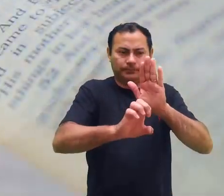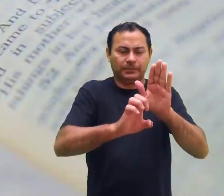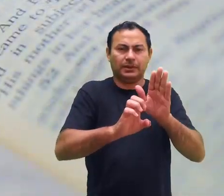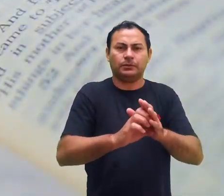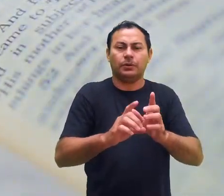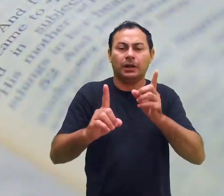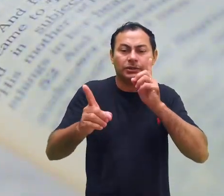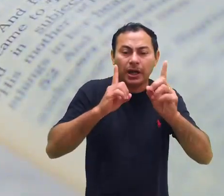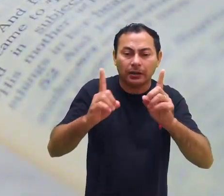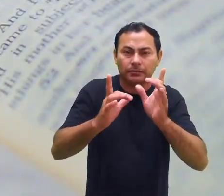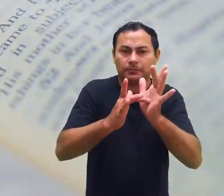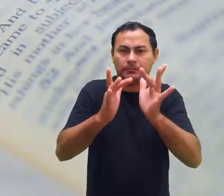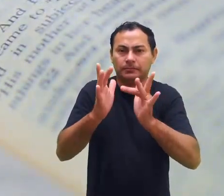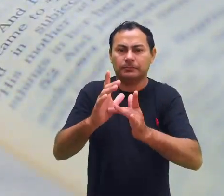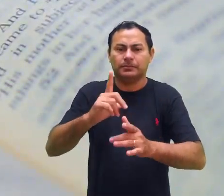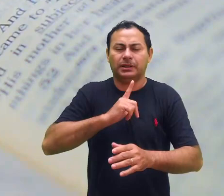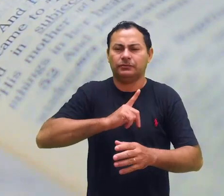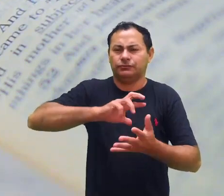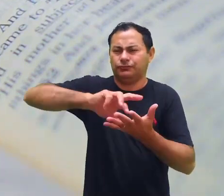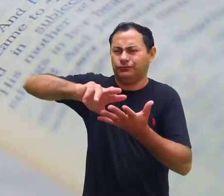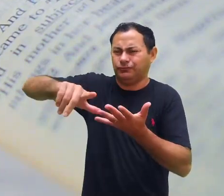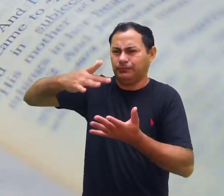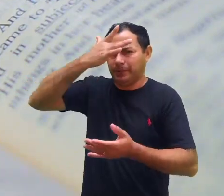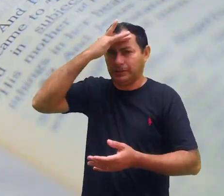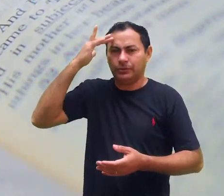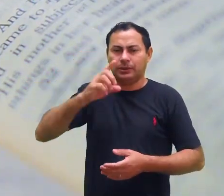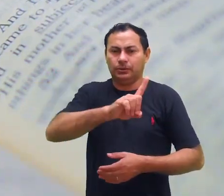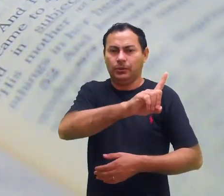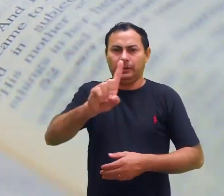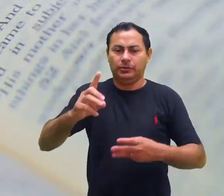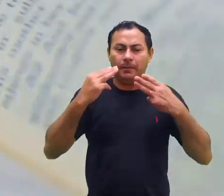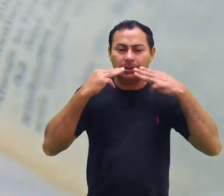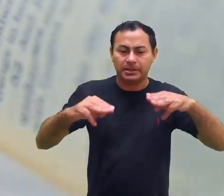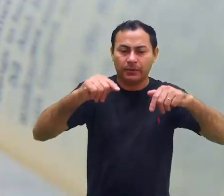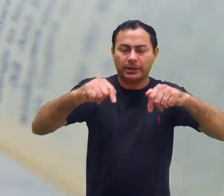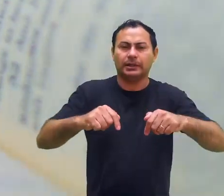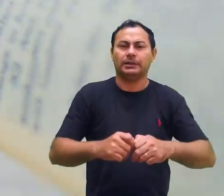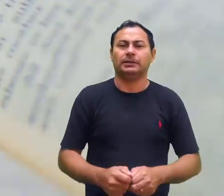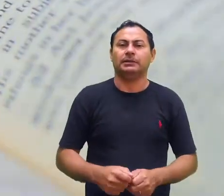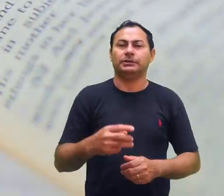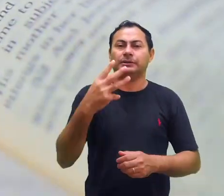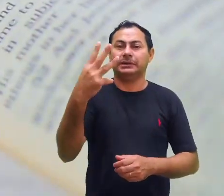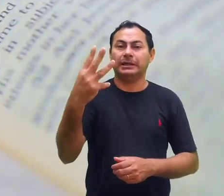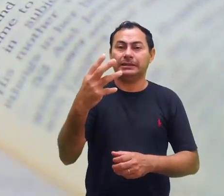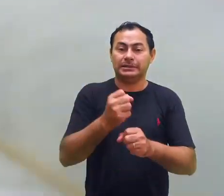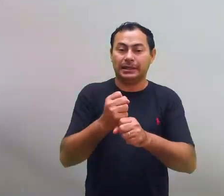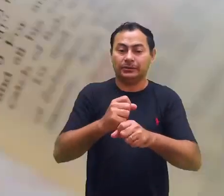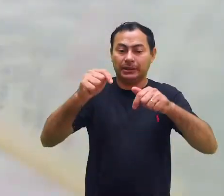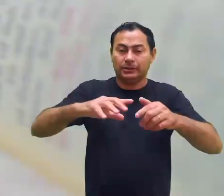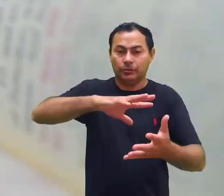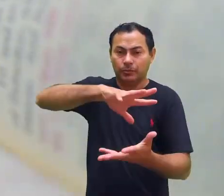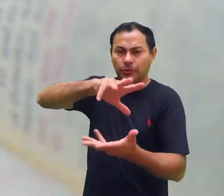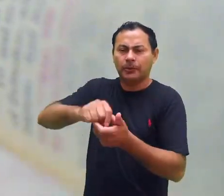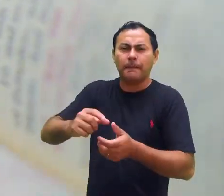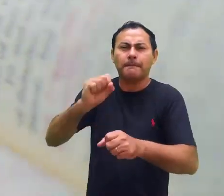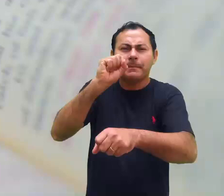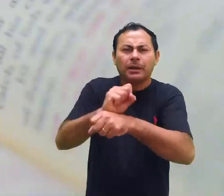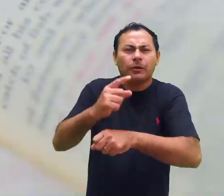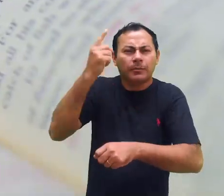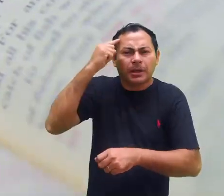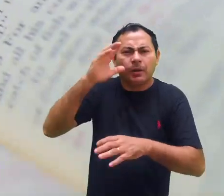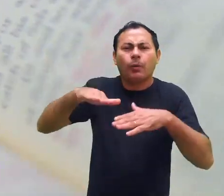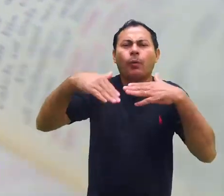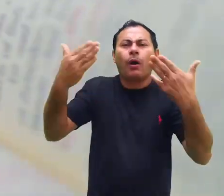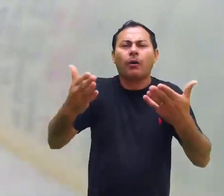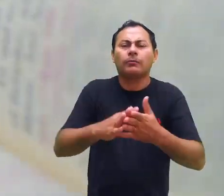o registro dos diálogos que Jesus teve com diferentes pessoas durante o seu ministério de 3 anos aqui na Terra. Você nunca parou para pensar